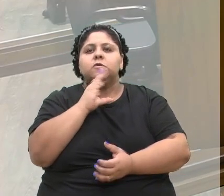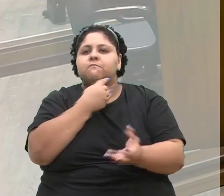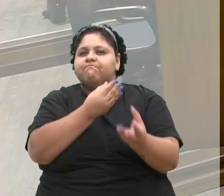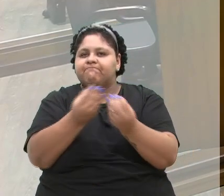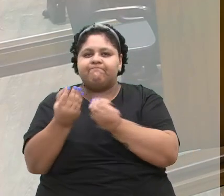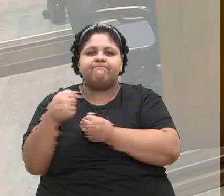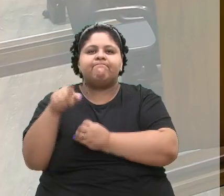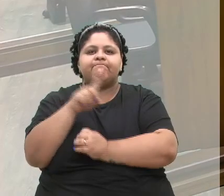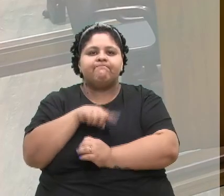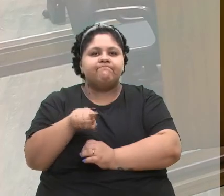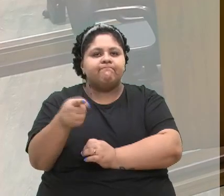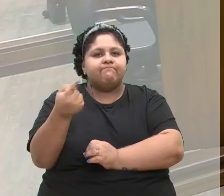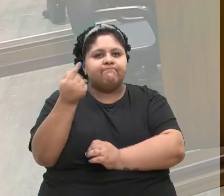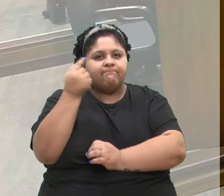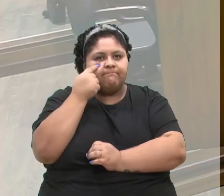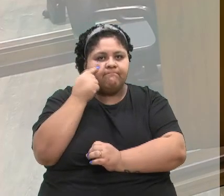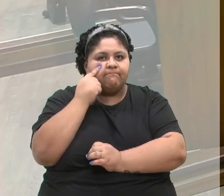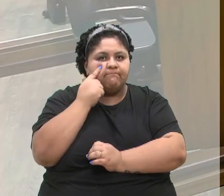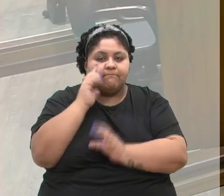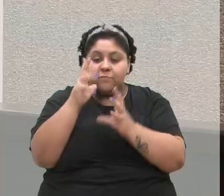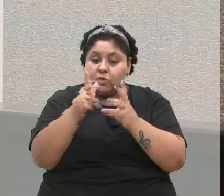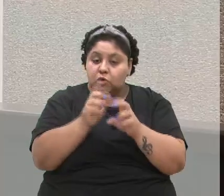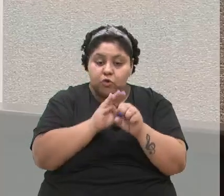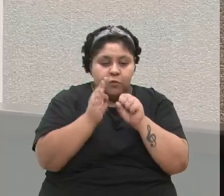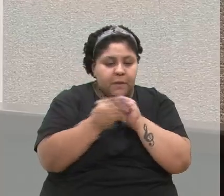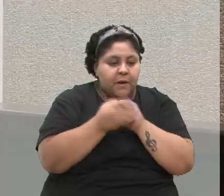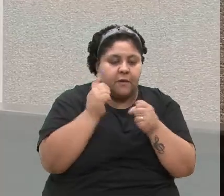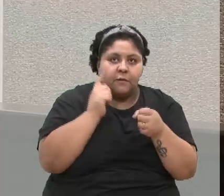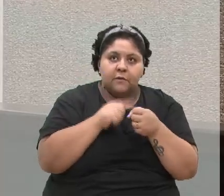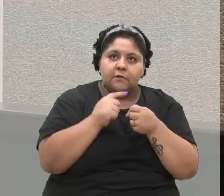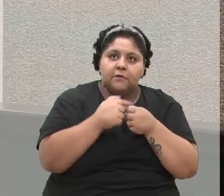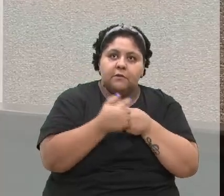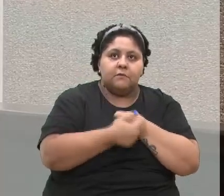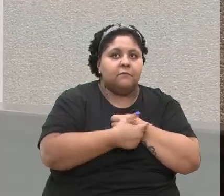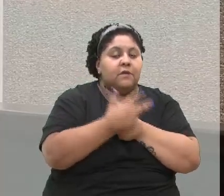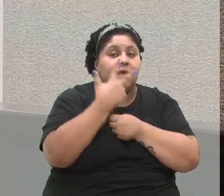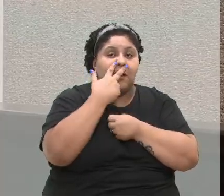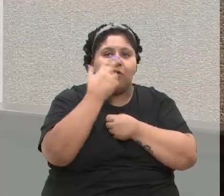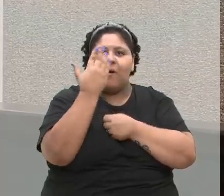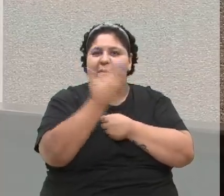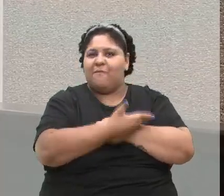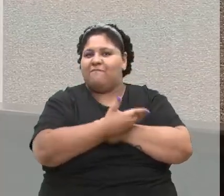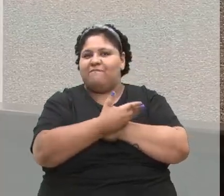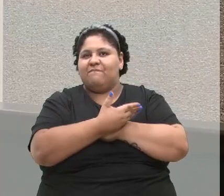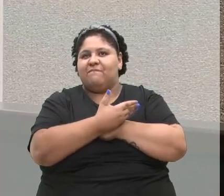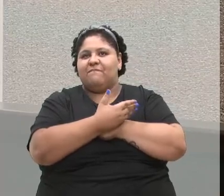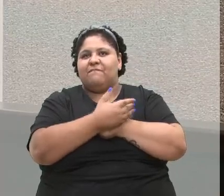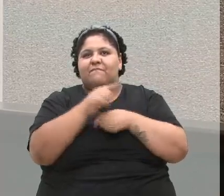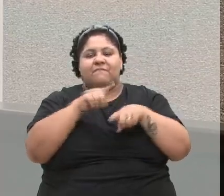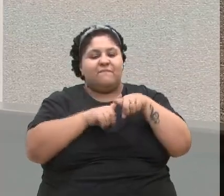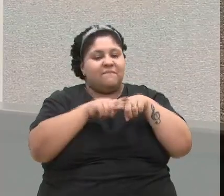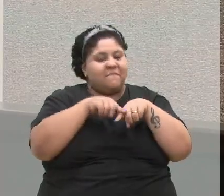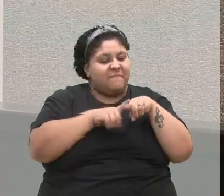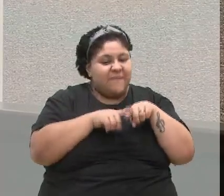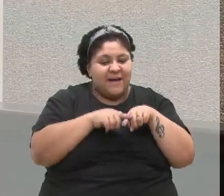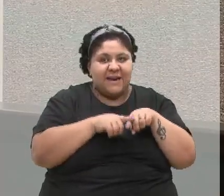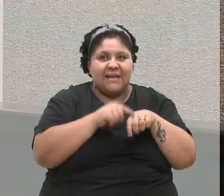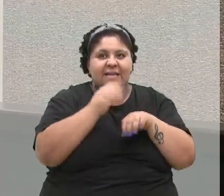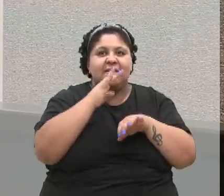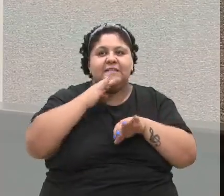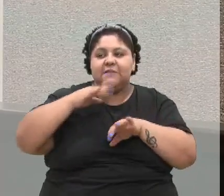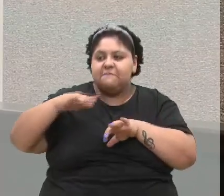Eu estou presenciando em todos os bairros da cidade casos exatamente iguais. São parquinhos infantis com mato